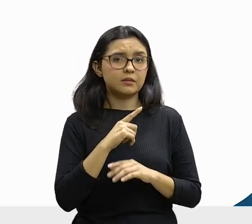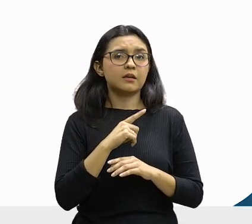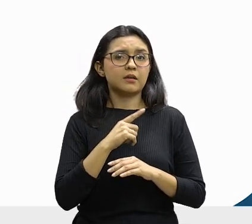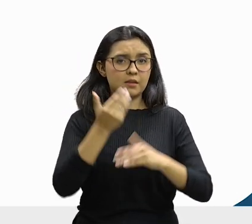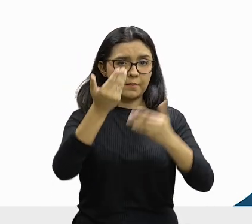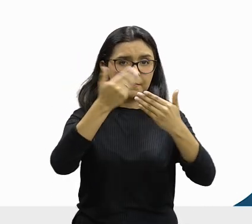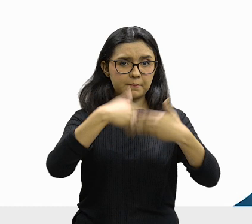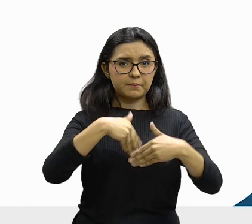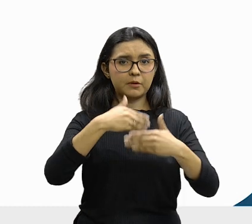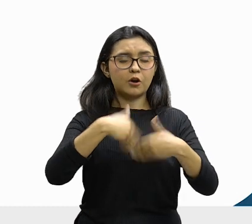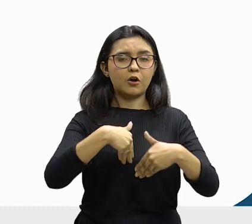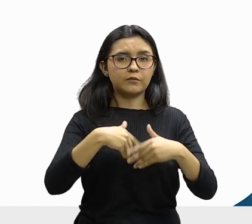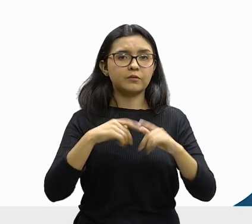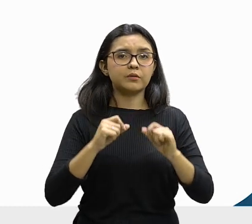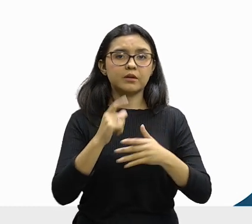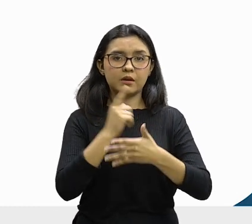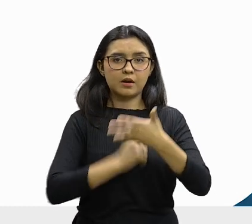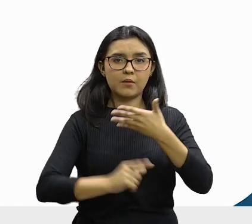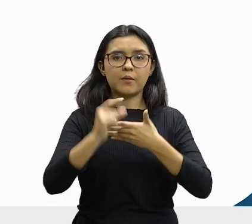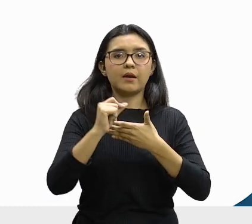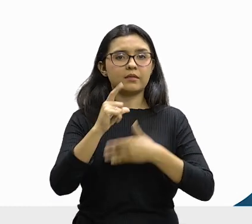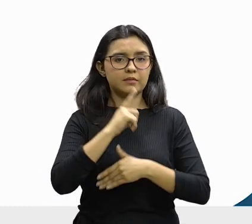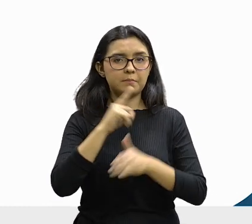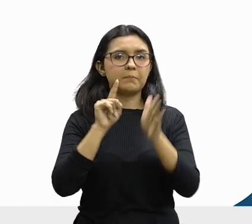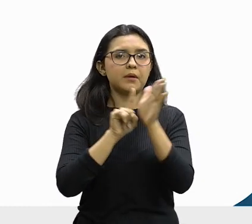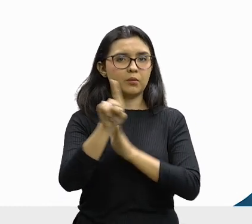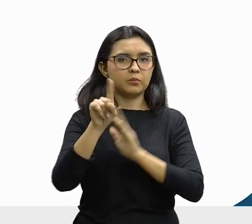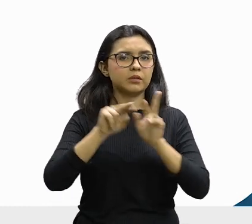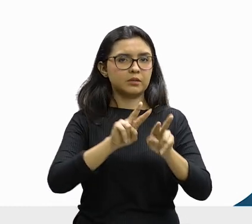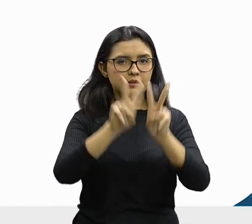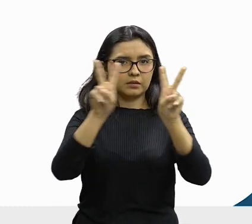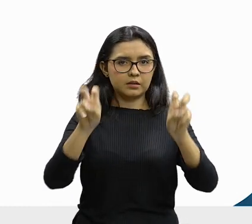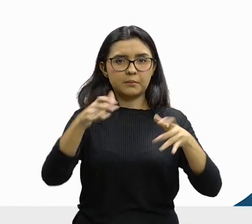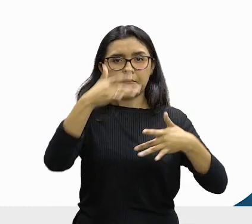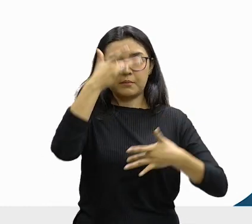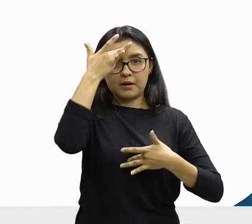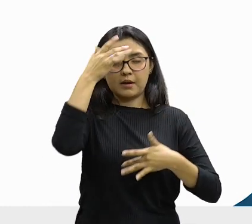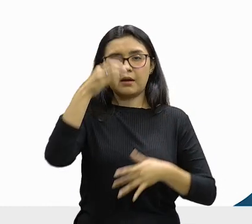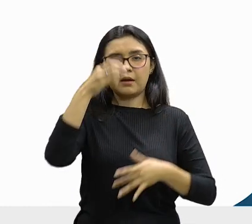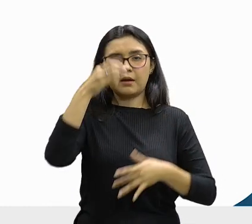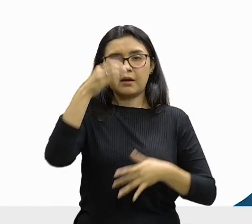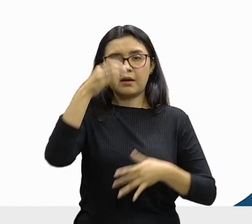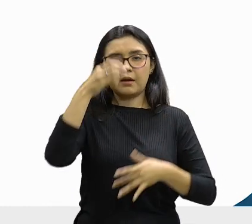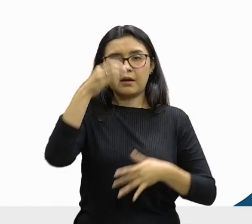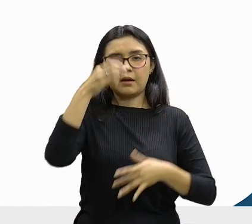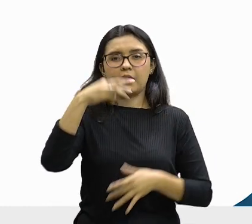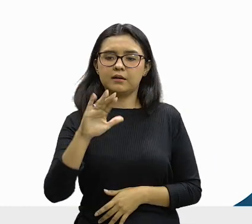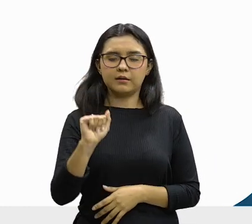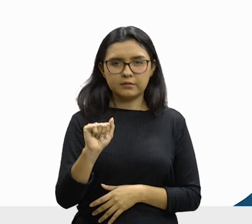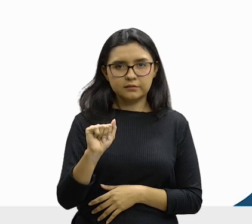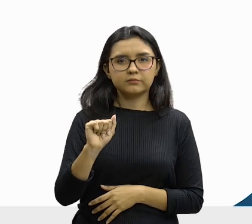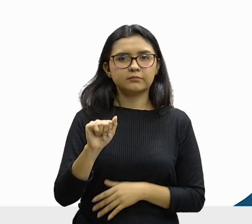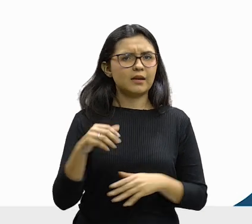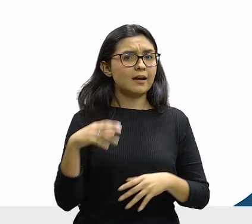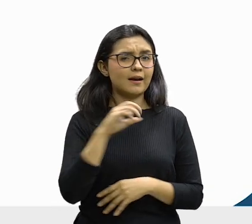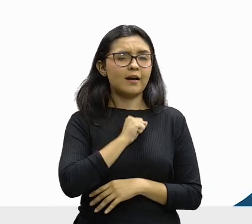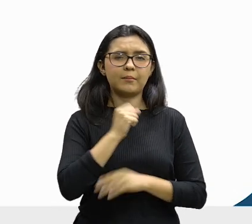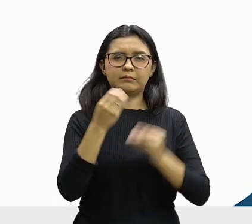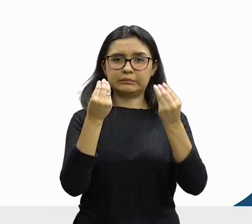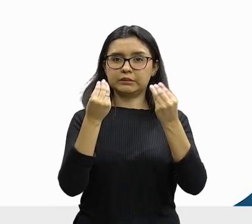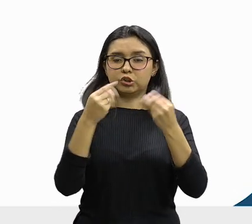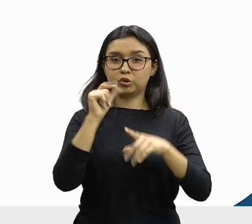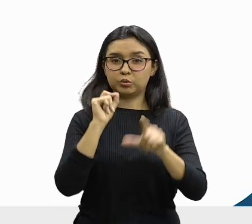nossa amada UEA. Ah, sim, cara! A UEA, a dona VUNESP, amam